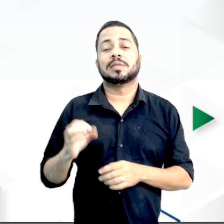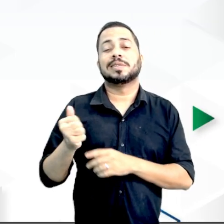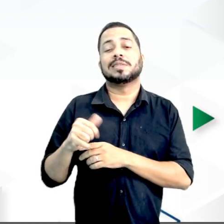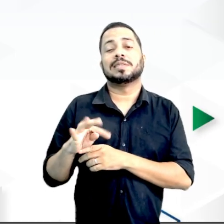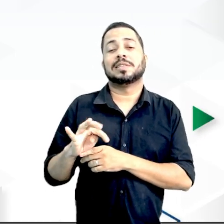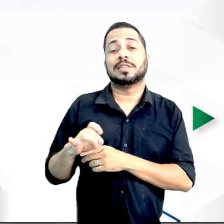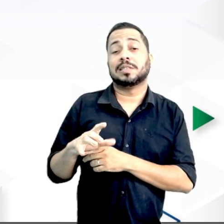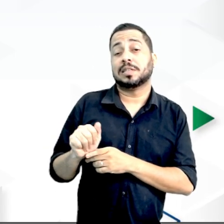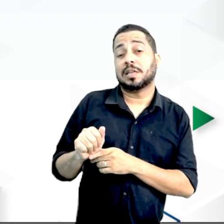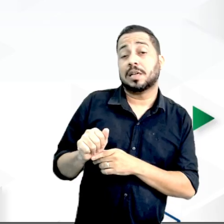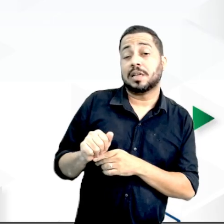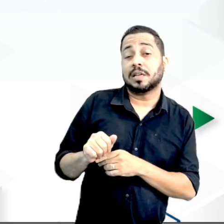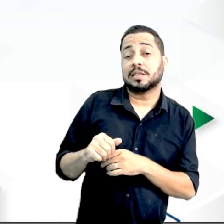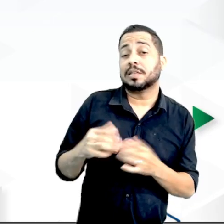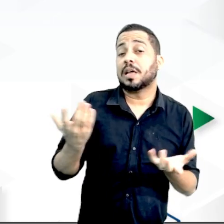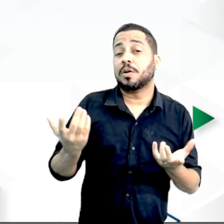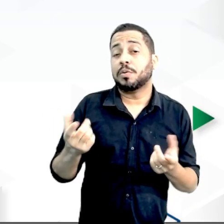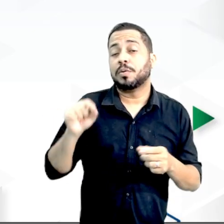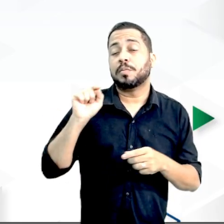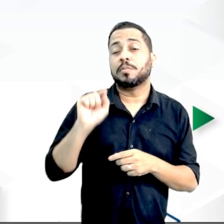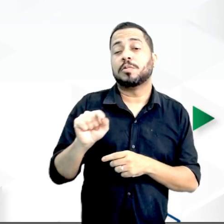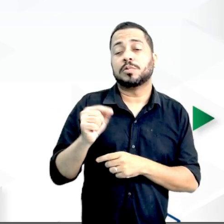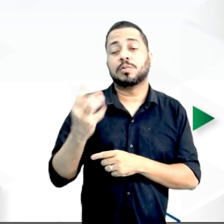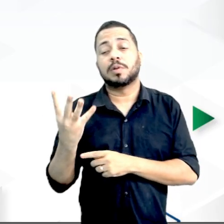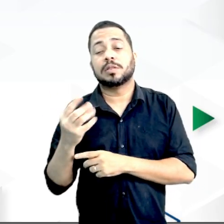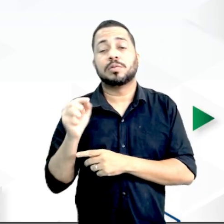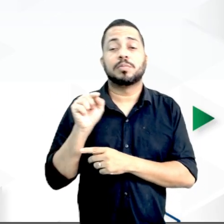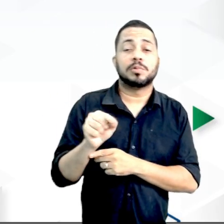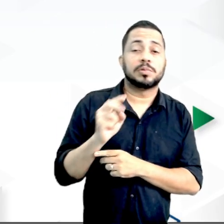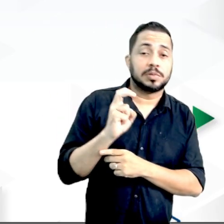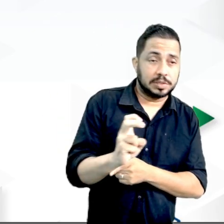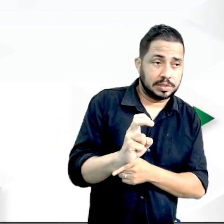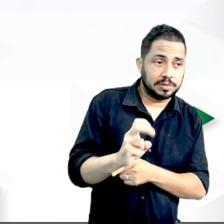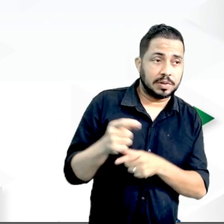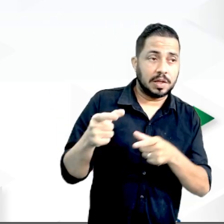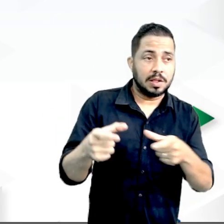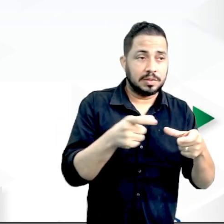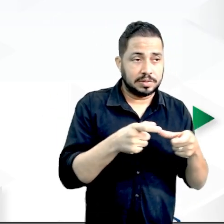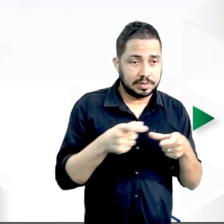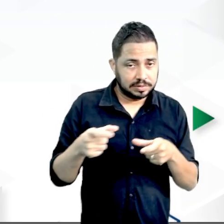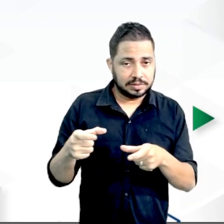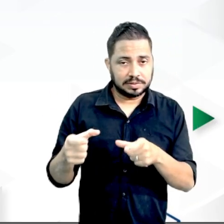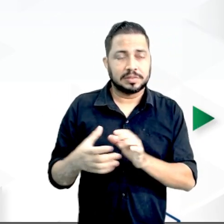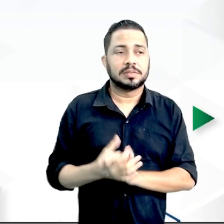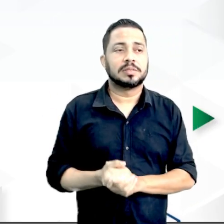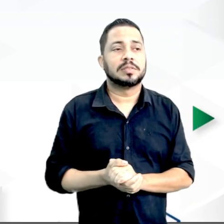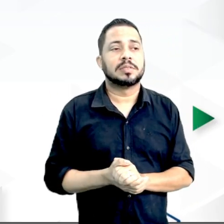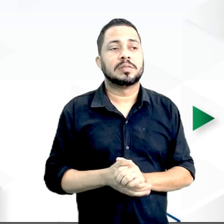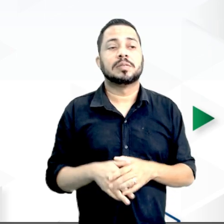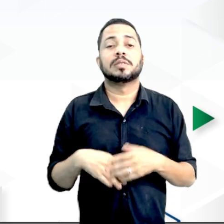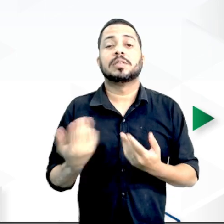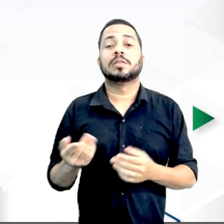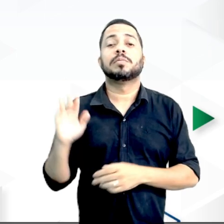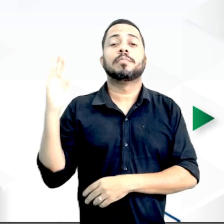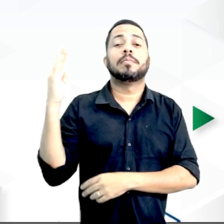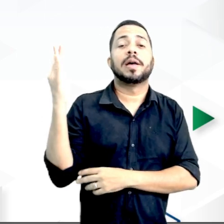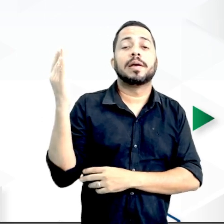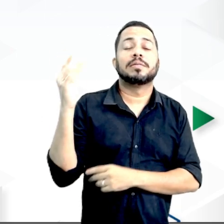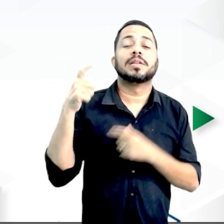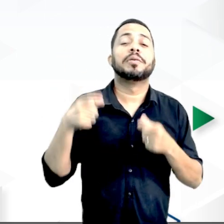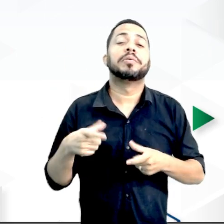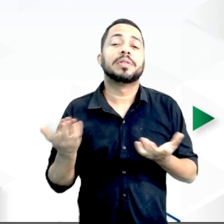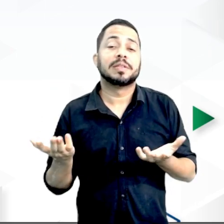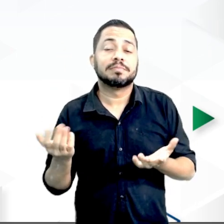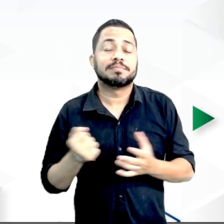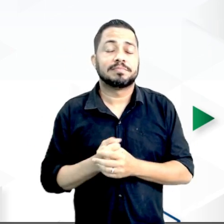que está a cantina? A cantina está no ponto 4 ao ponto 5, tá? Na localização aí pelo plano cartesiano. E o banheiro? O banheiro vai estar